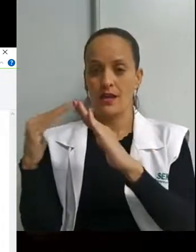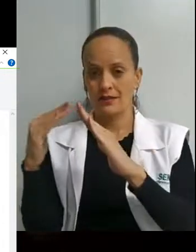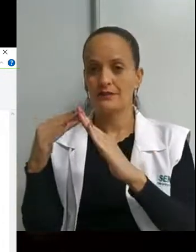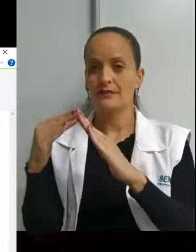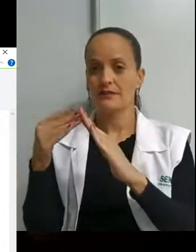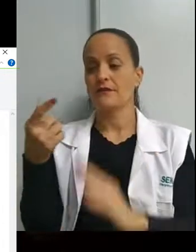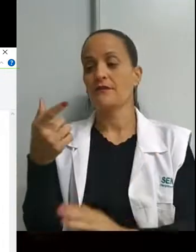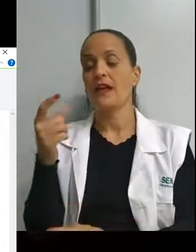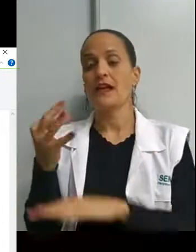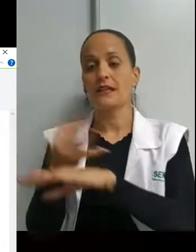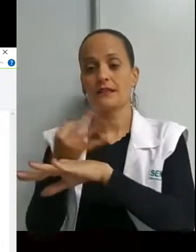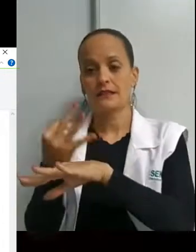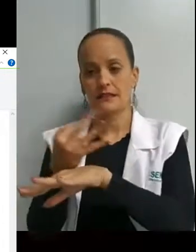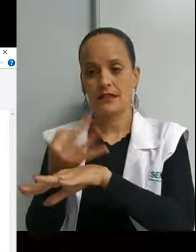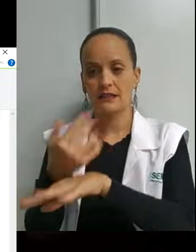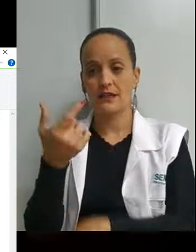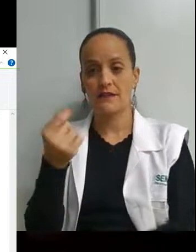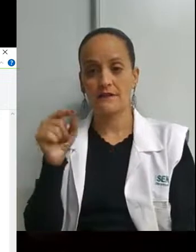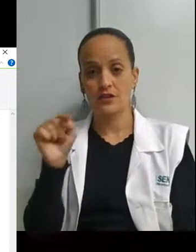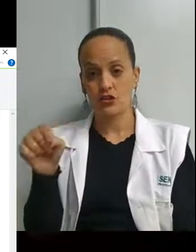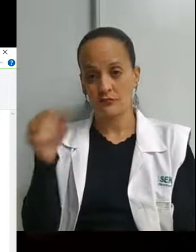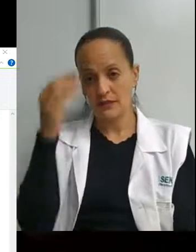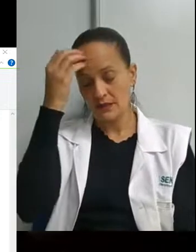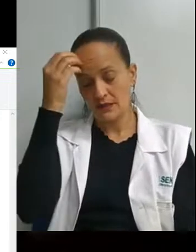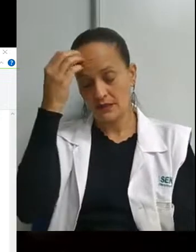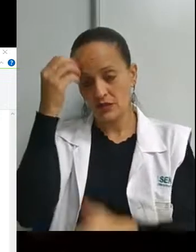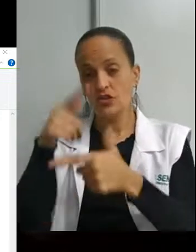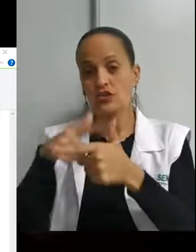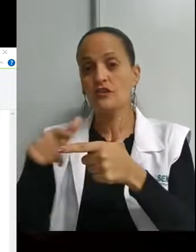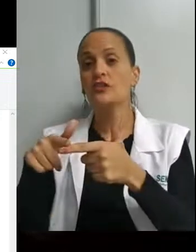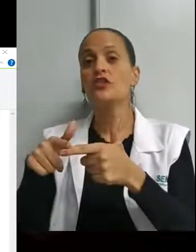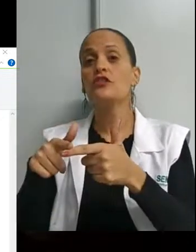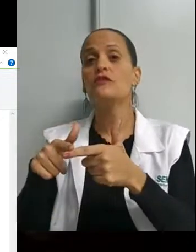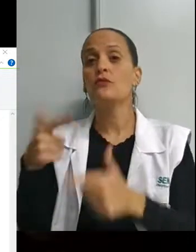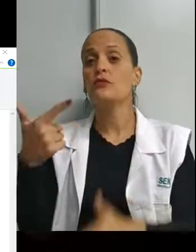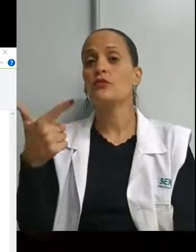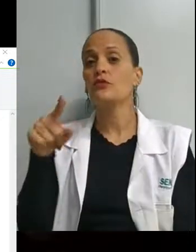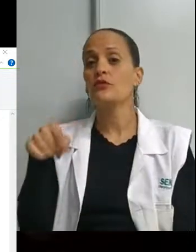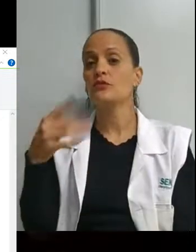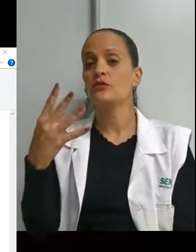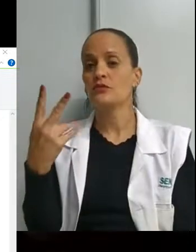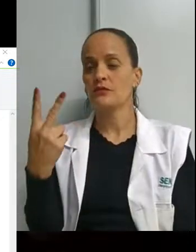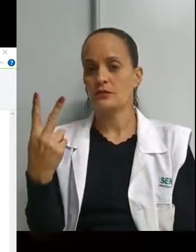por 220 vezes 220, que aqui no caso deu quanto?